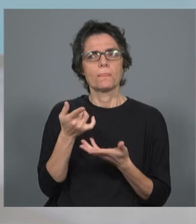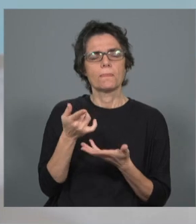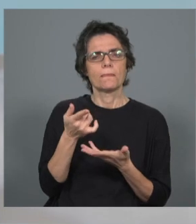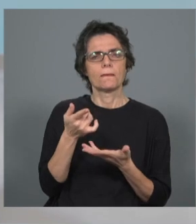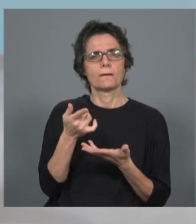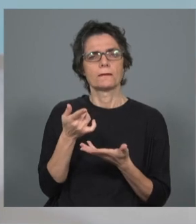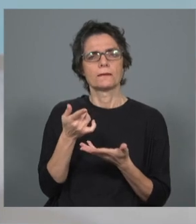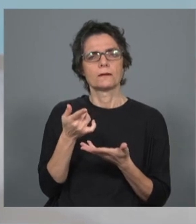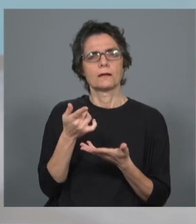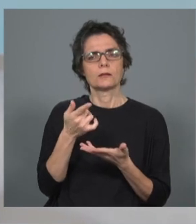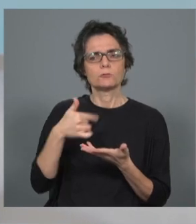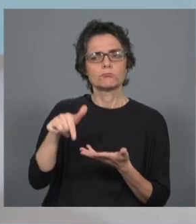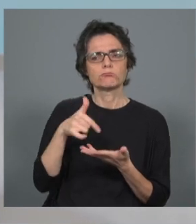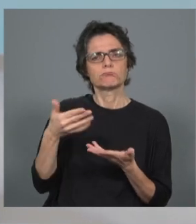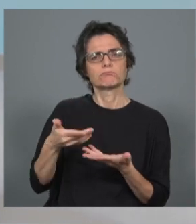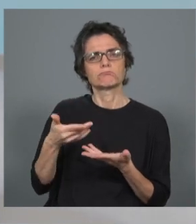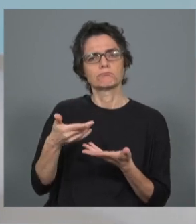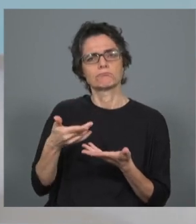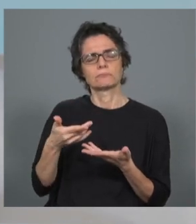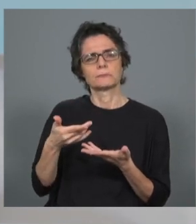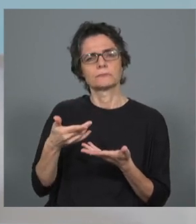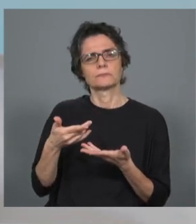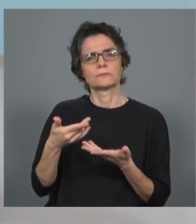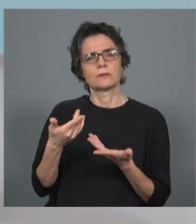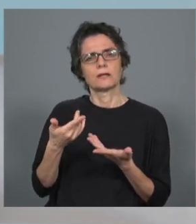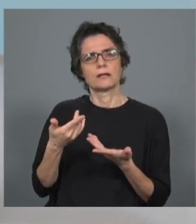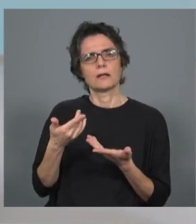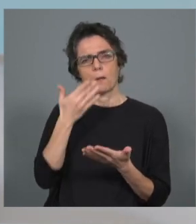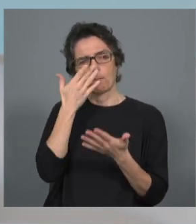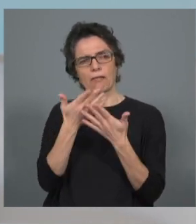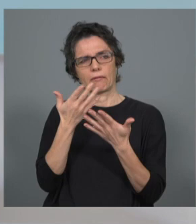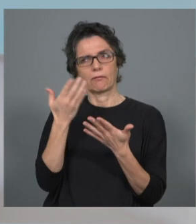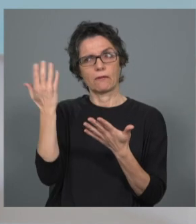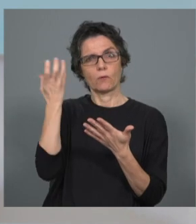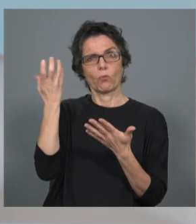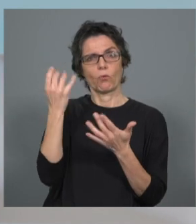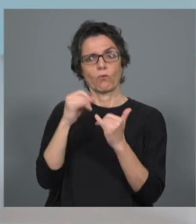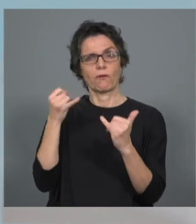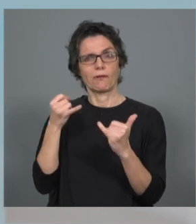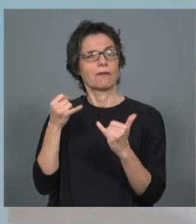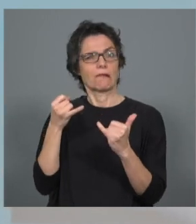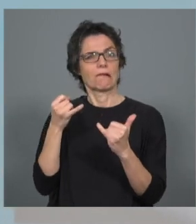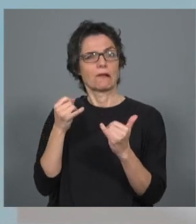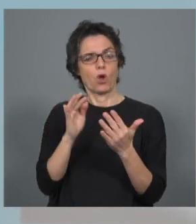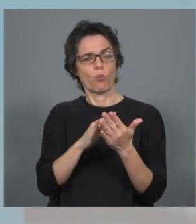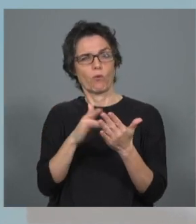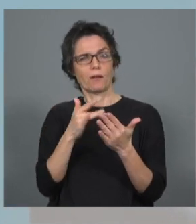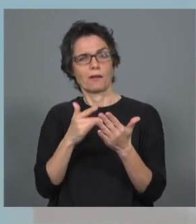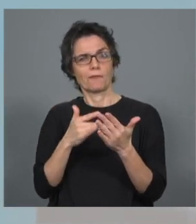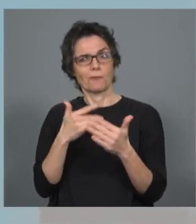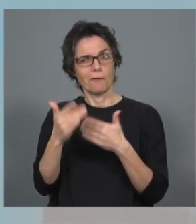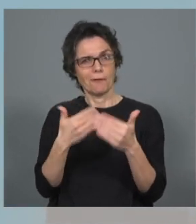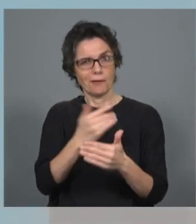nós mantemos do livro numa cultura digital. Vamos abandonando esse poder